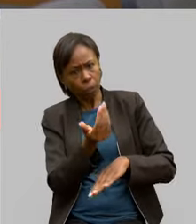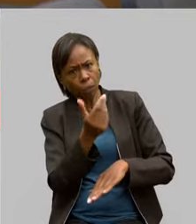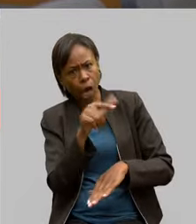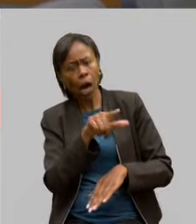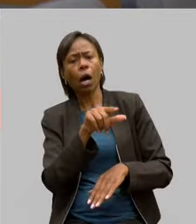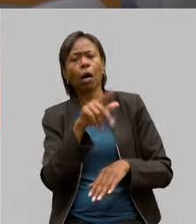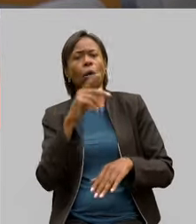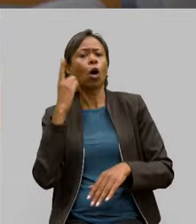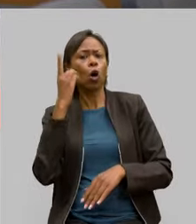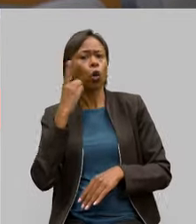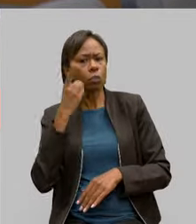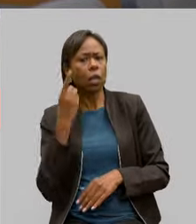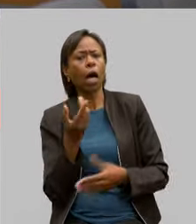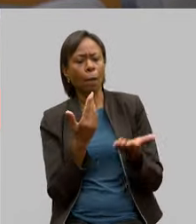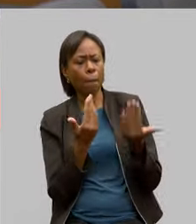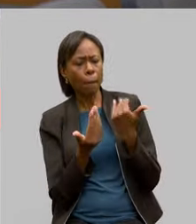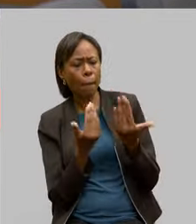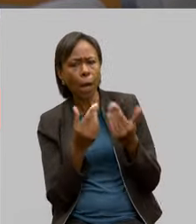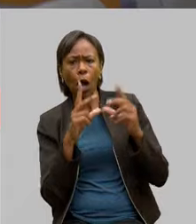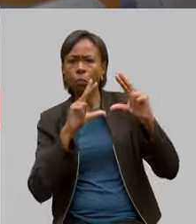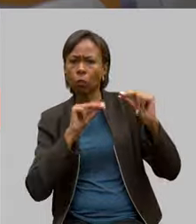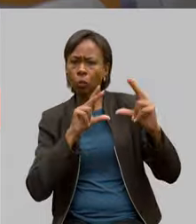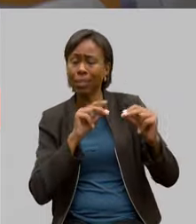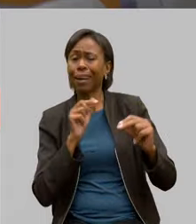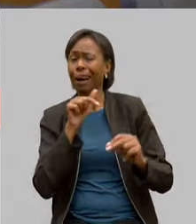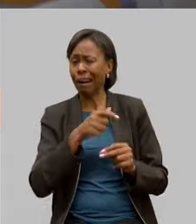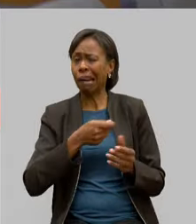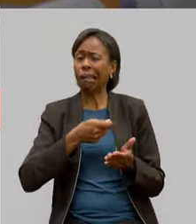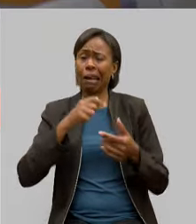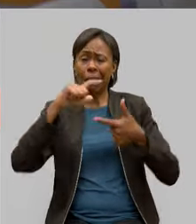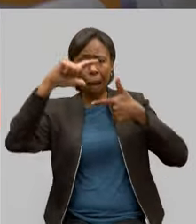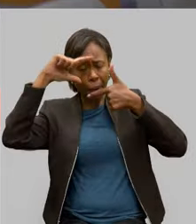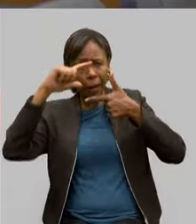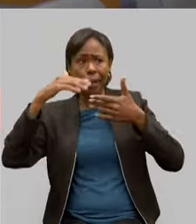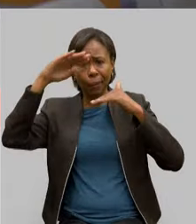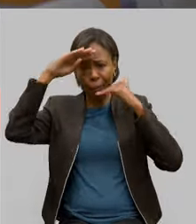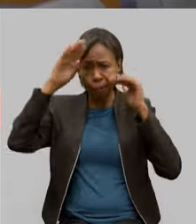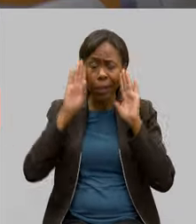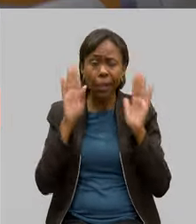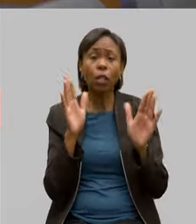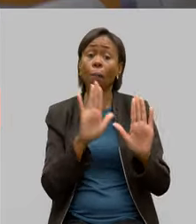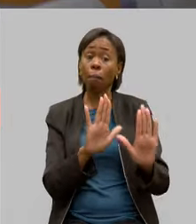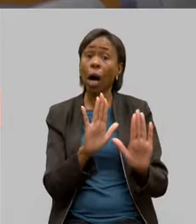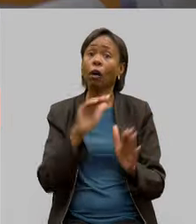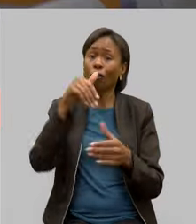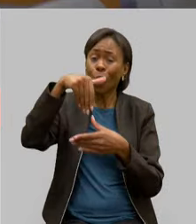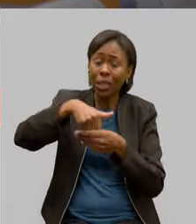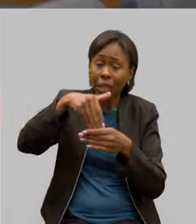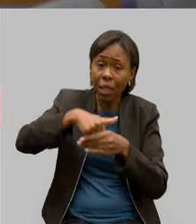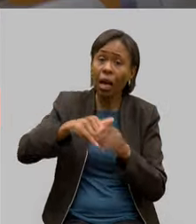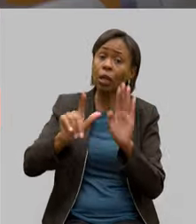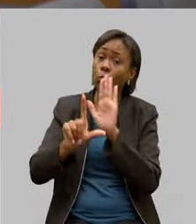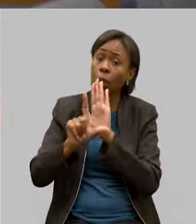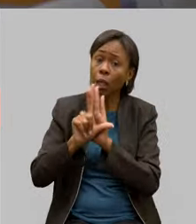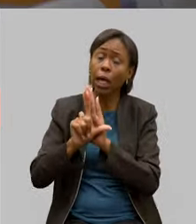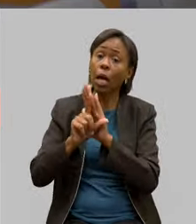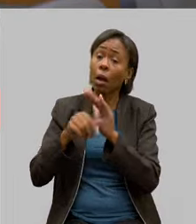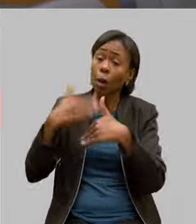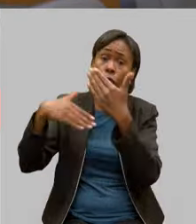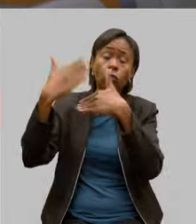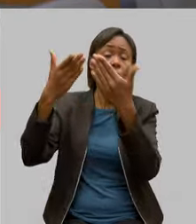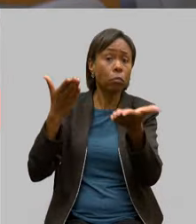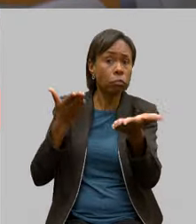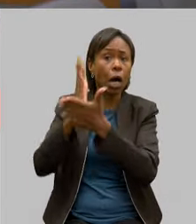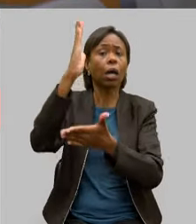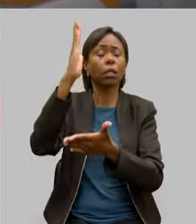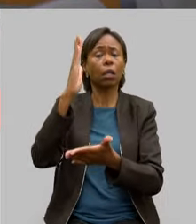civilizada convencer o conservador a votar numa legislação Que Avança esse processo Porque só os deputados